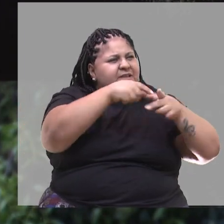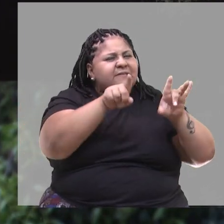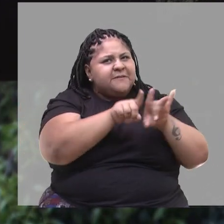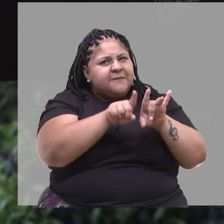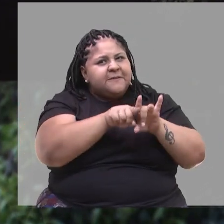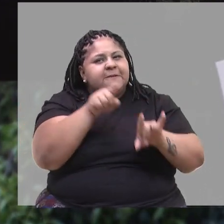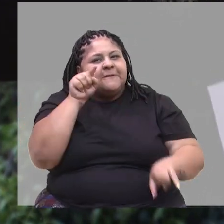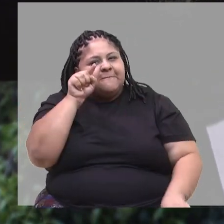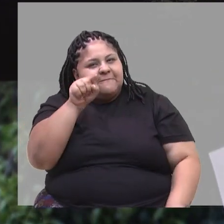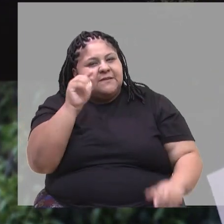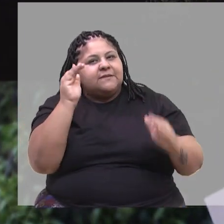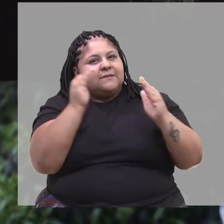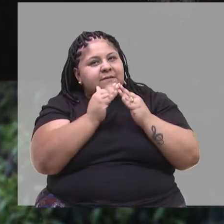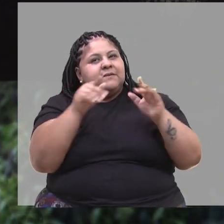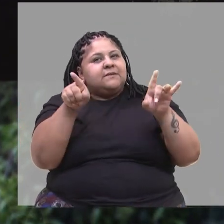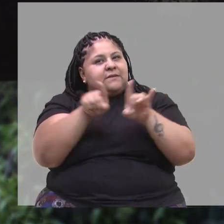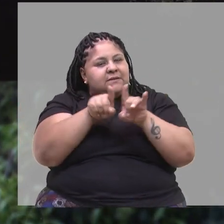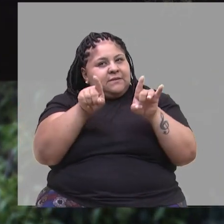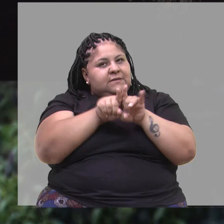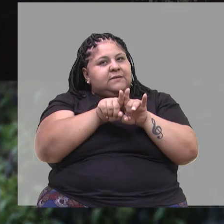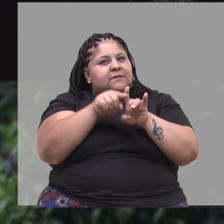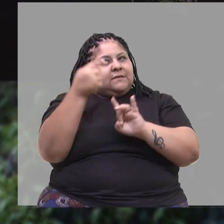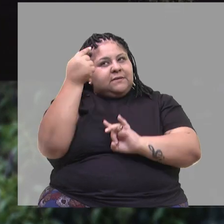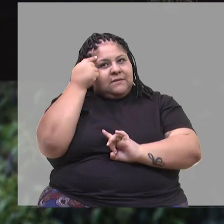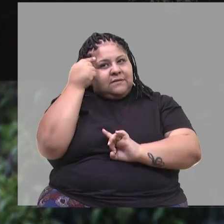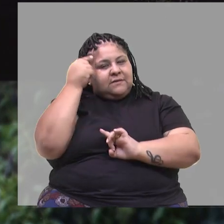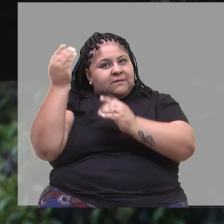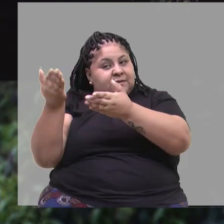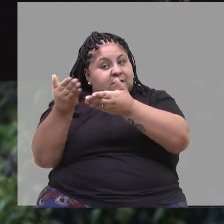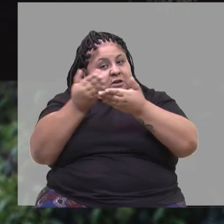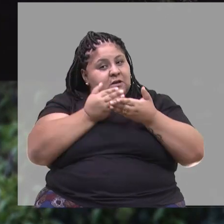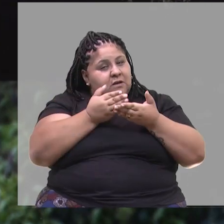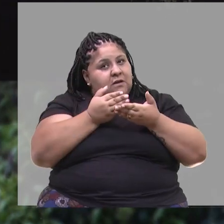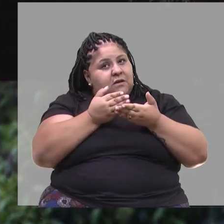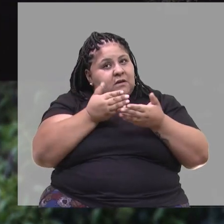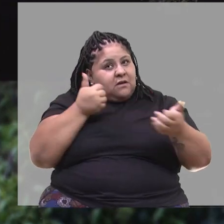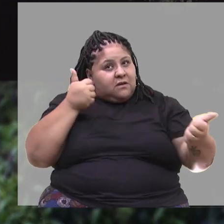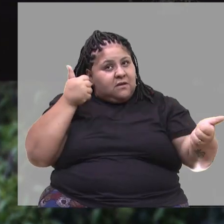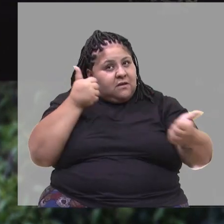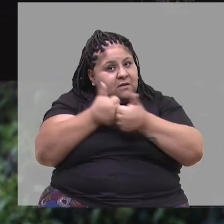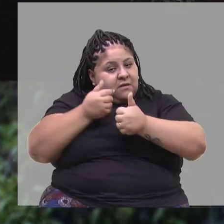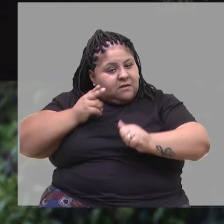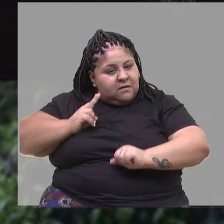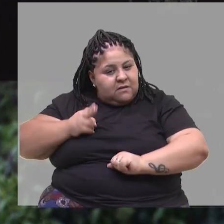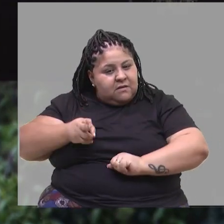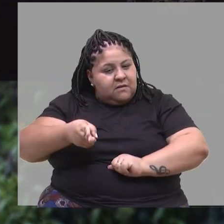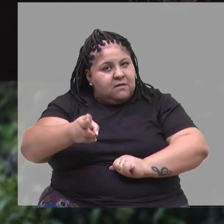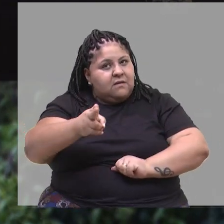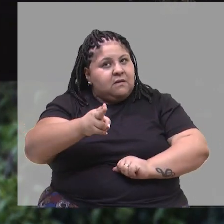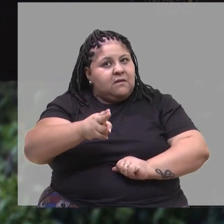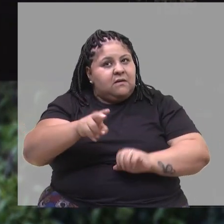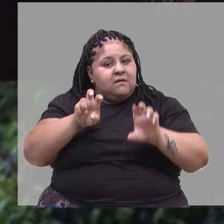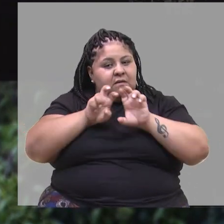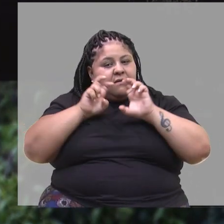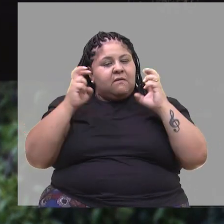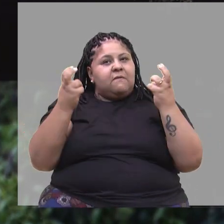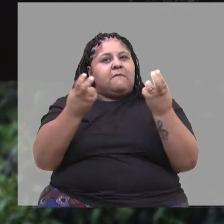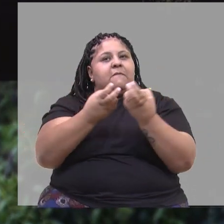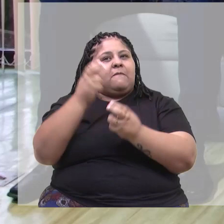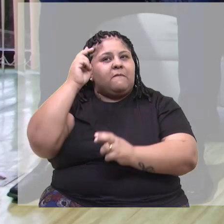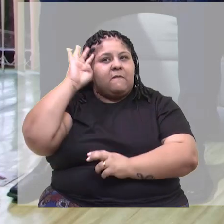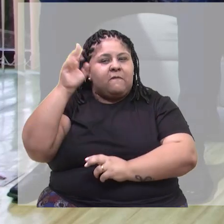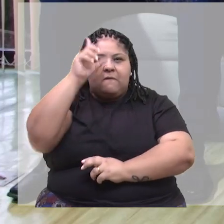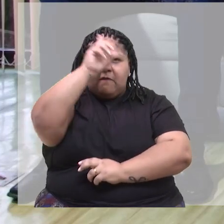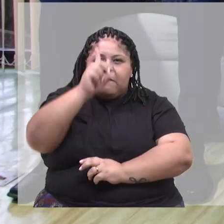ajudar? Você que está em casa também reflita sobre isso e eu convido você a ficar conosco, a continuar, porque Roda de Saberes